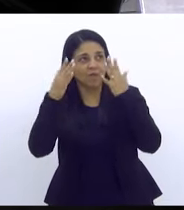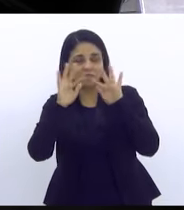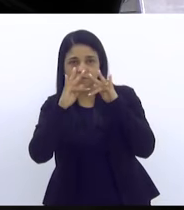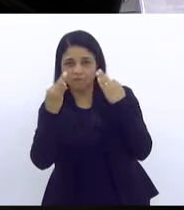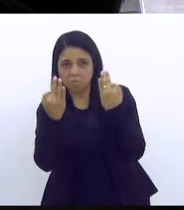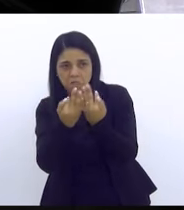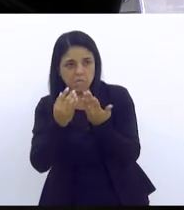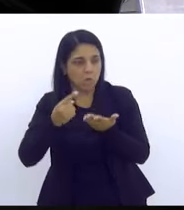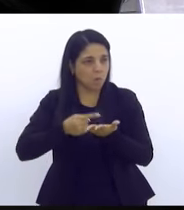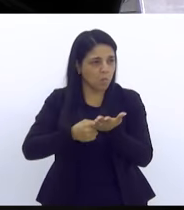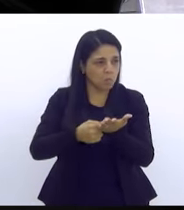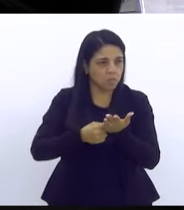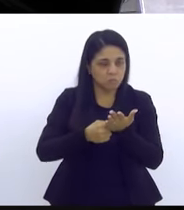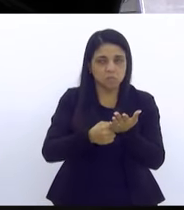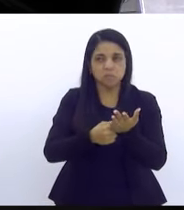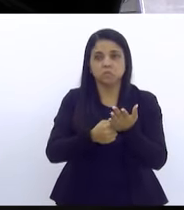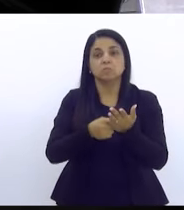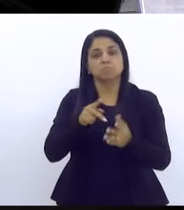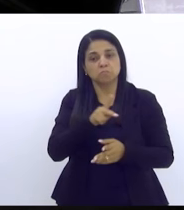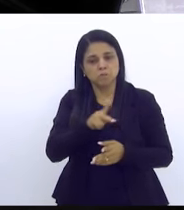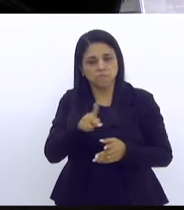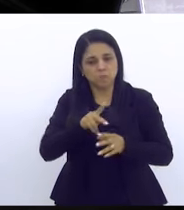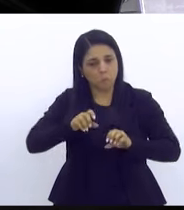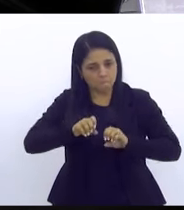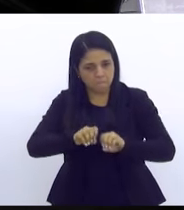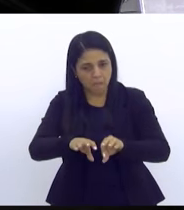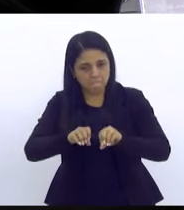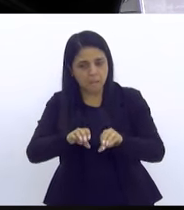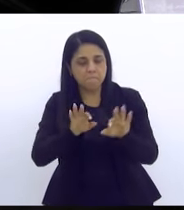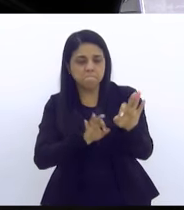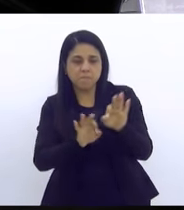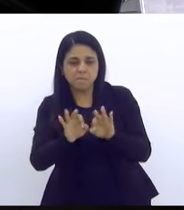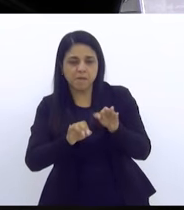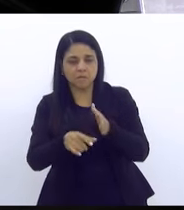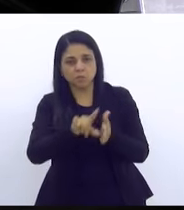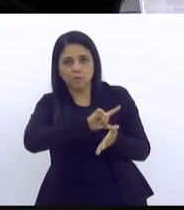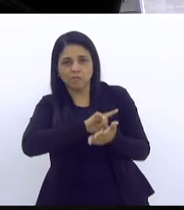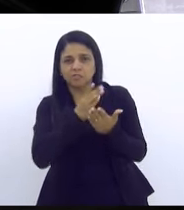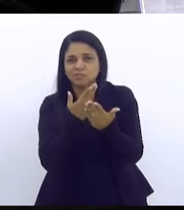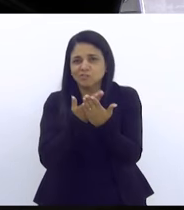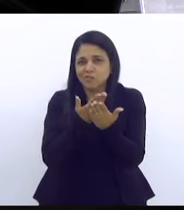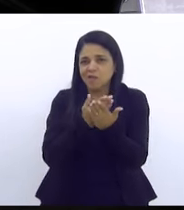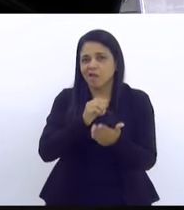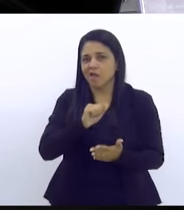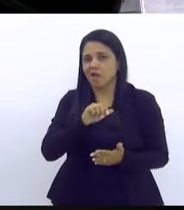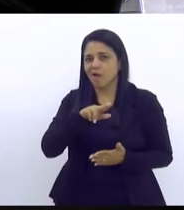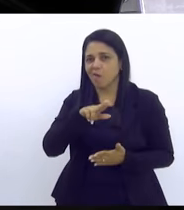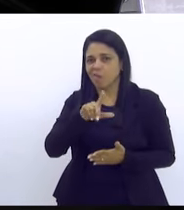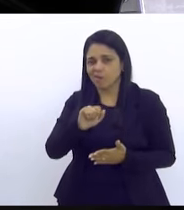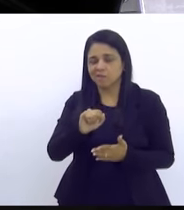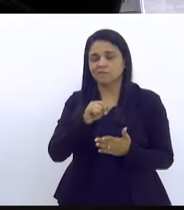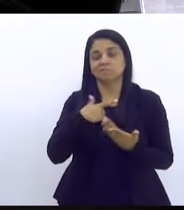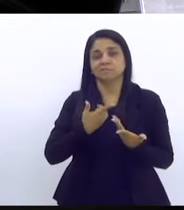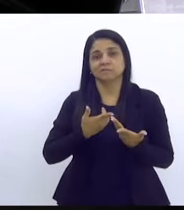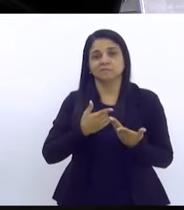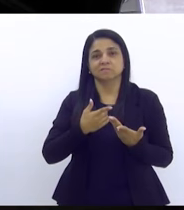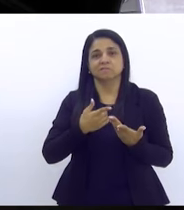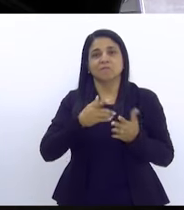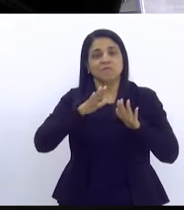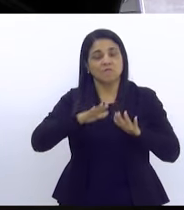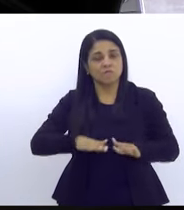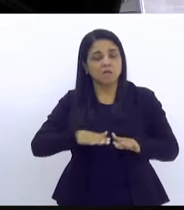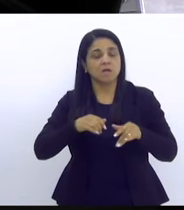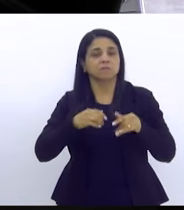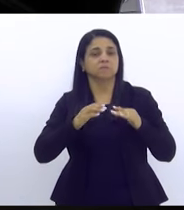compromisso, e os professores estão ali preparando a aula, deixando de sair, não é assim? Deixando de